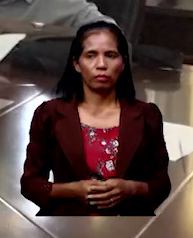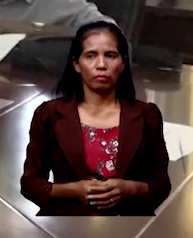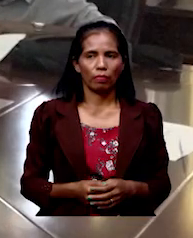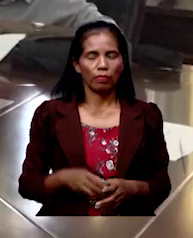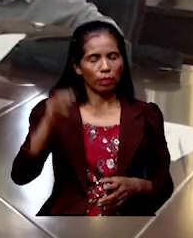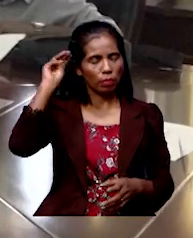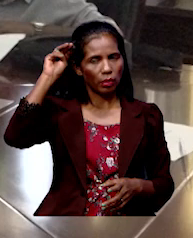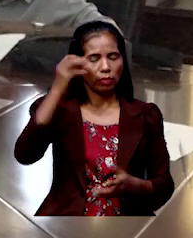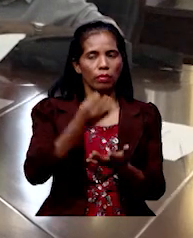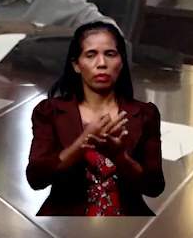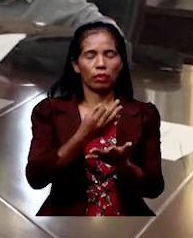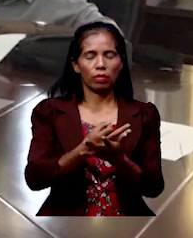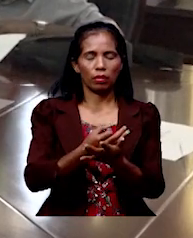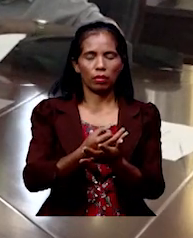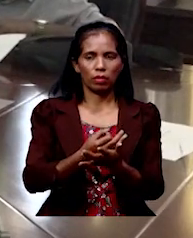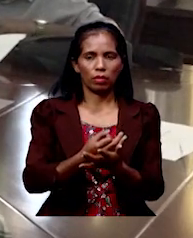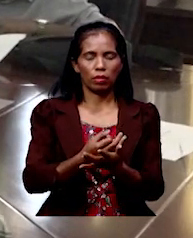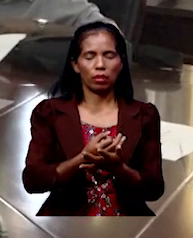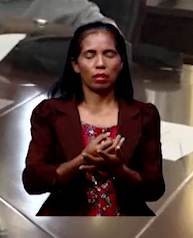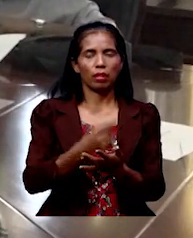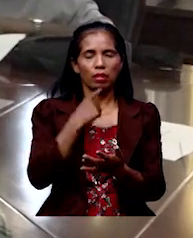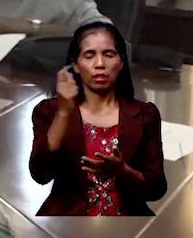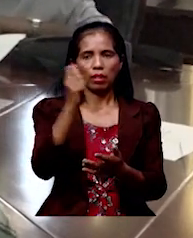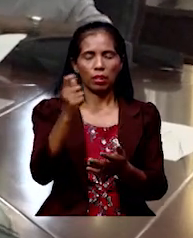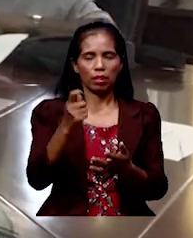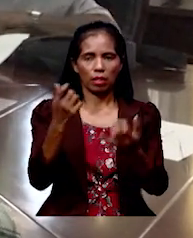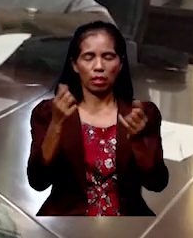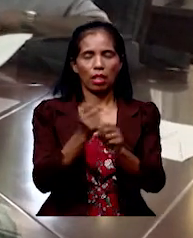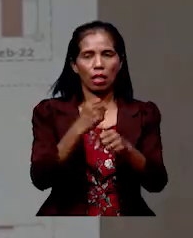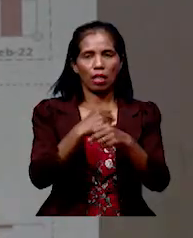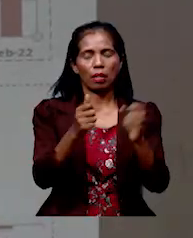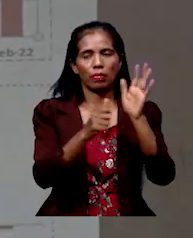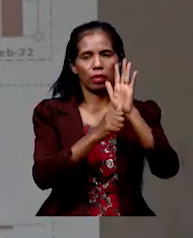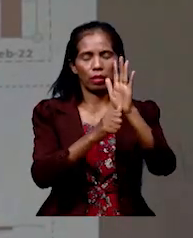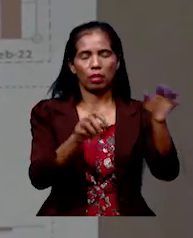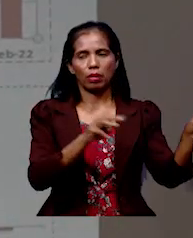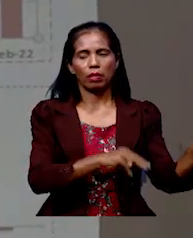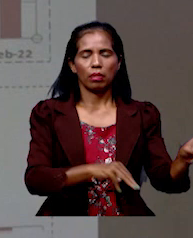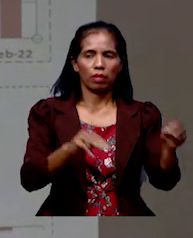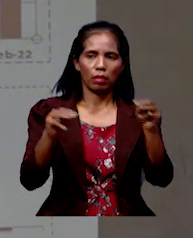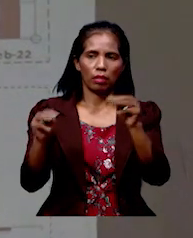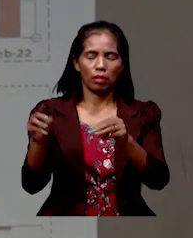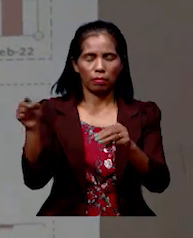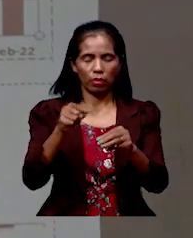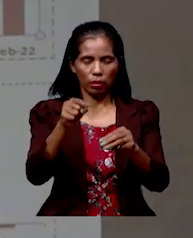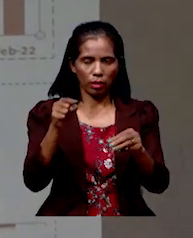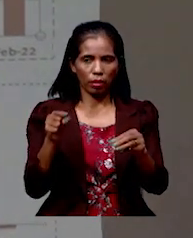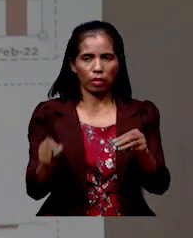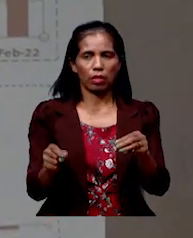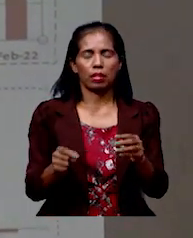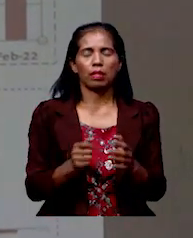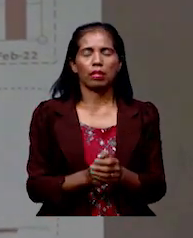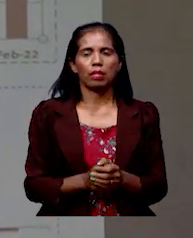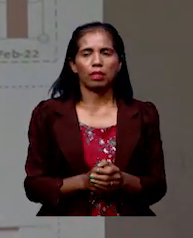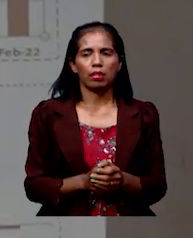Ministério Finanças, Direção-Geral Estatística, terça-feira, né? Alô, apresentação, uma mudança, percentagem, índice, preço,